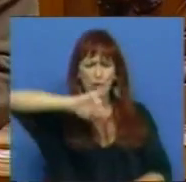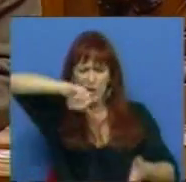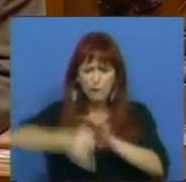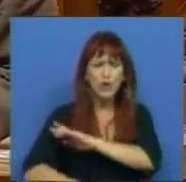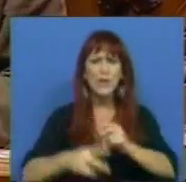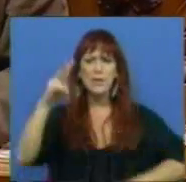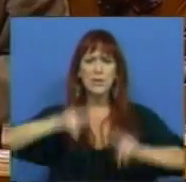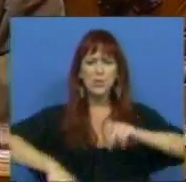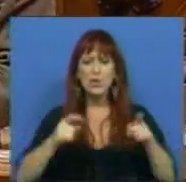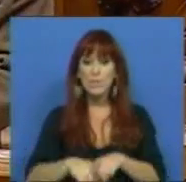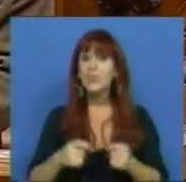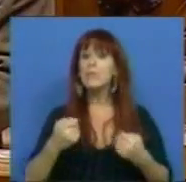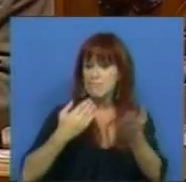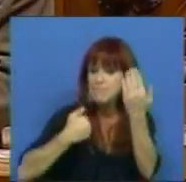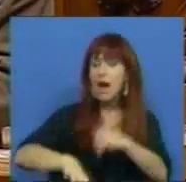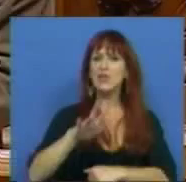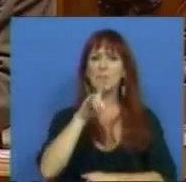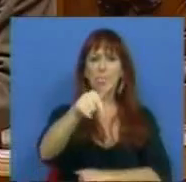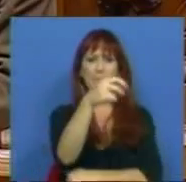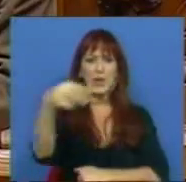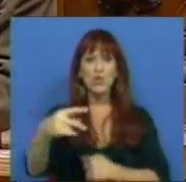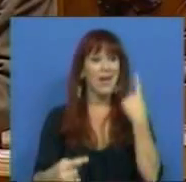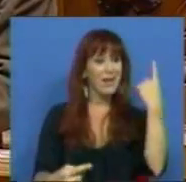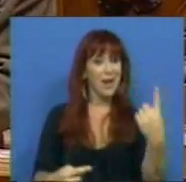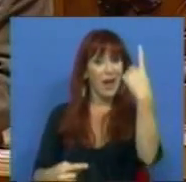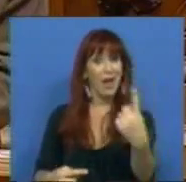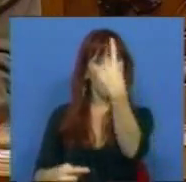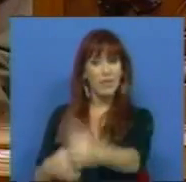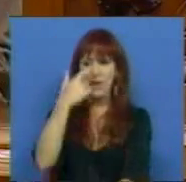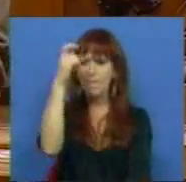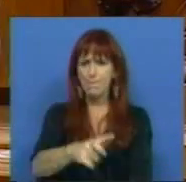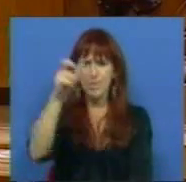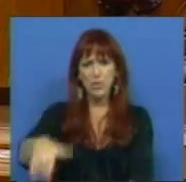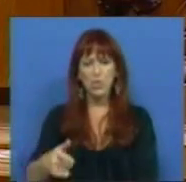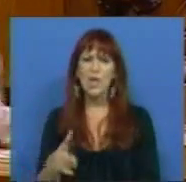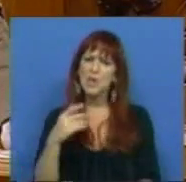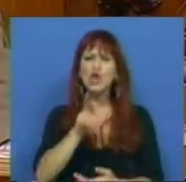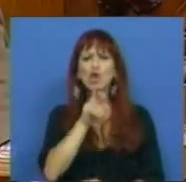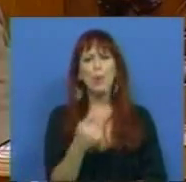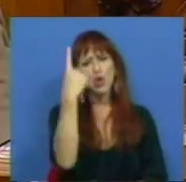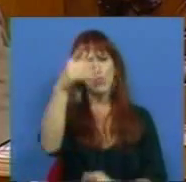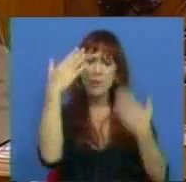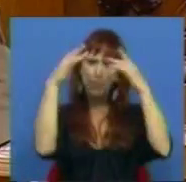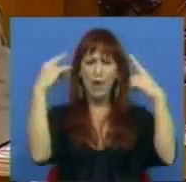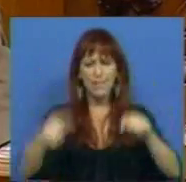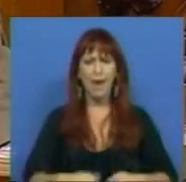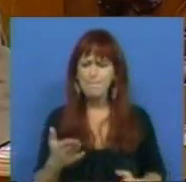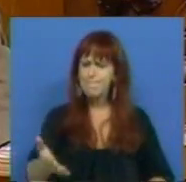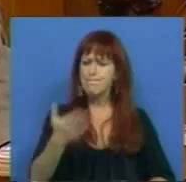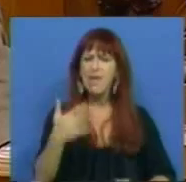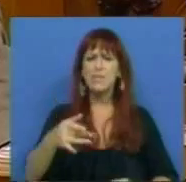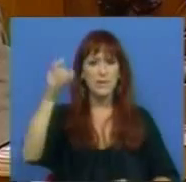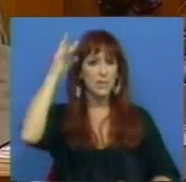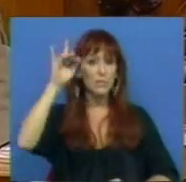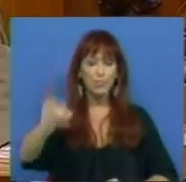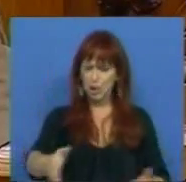buraco financeiro que já custa mais de 1.000 euros por cada contribuinte. Só há uma resposta democrática a esta gigantesca